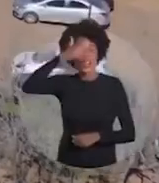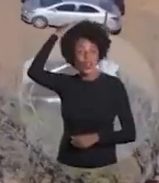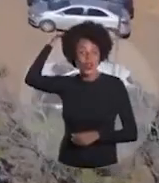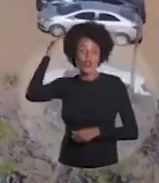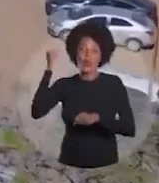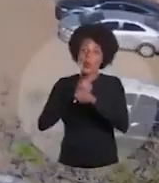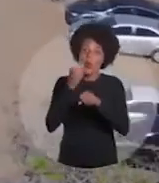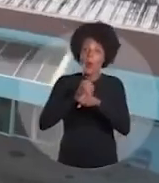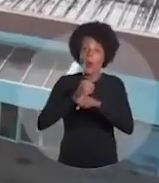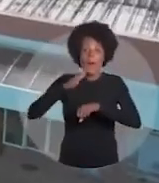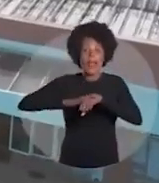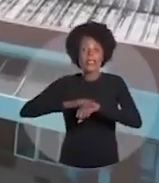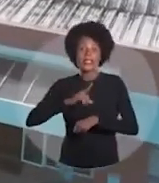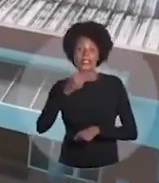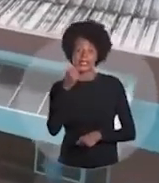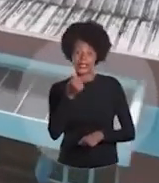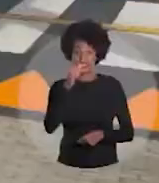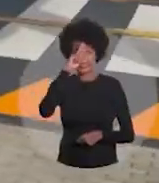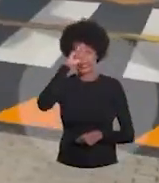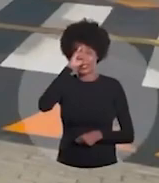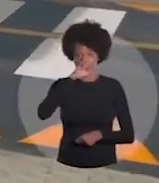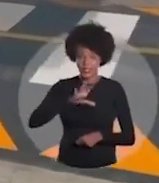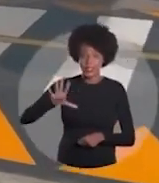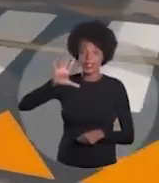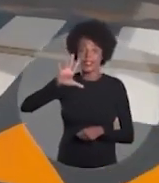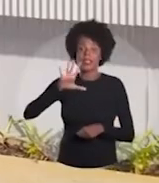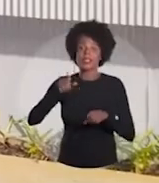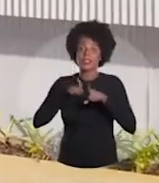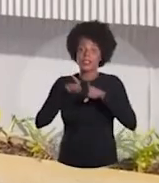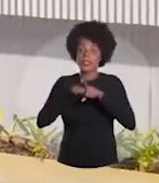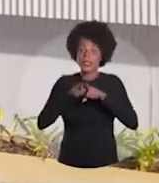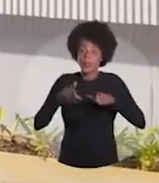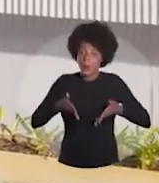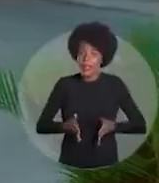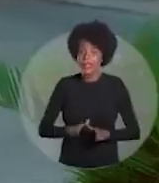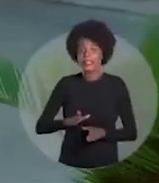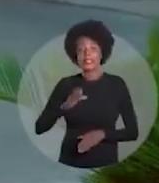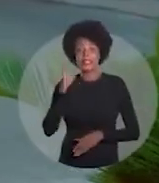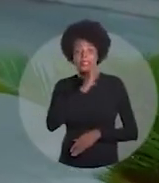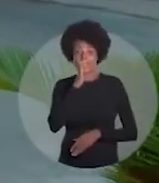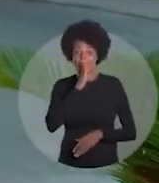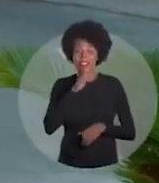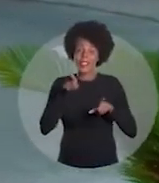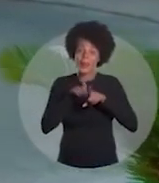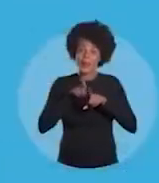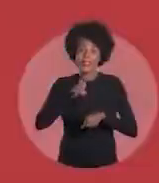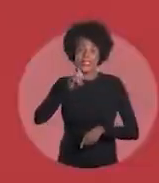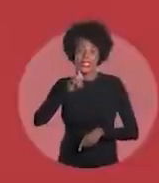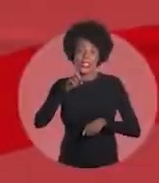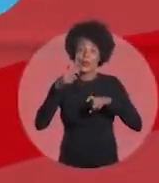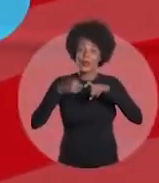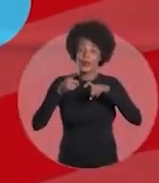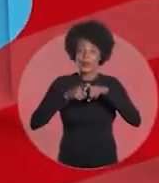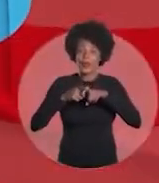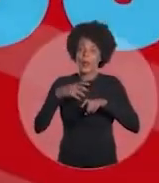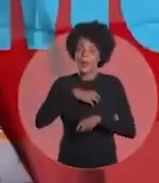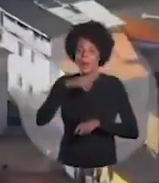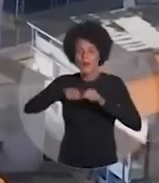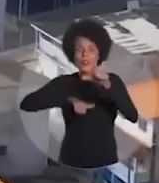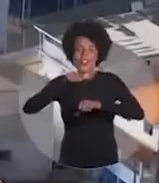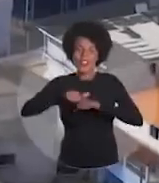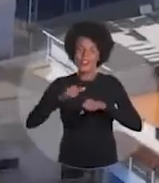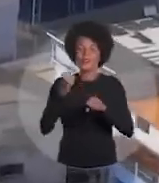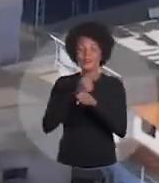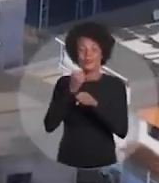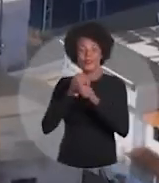vai implantar mais 7 hospitais regionais, 6 maternidades de alto risco e 5 policlínicas. A Bahia mudou. Com